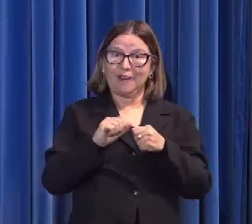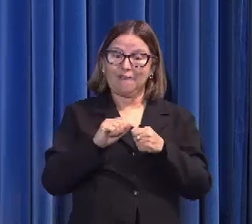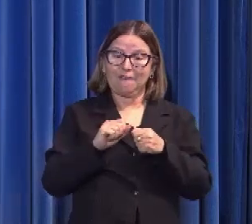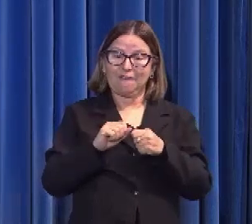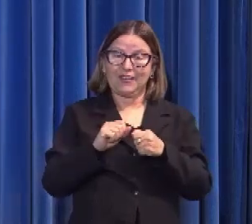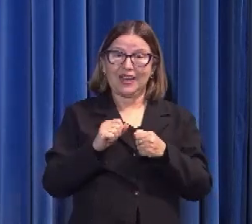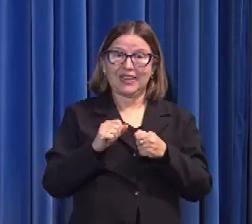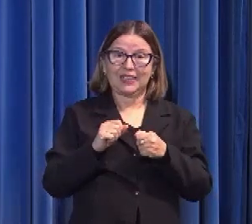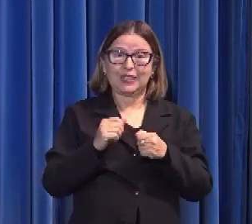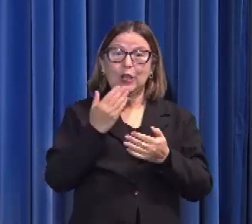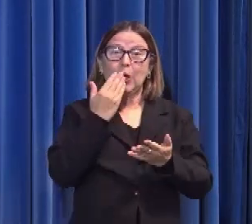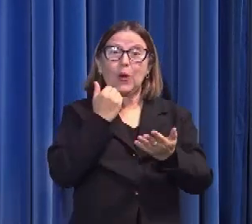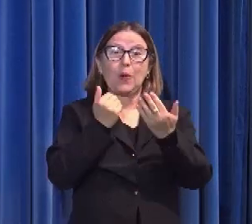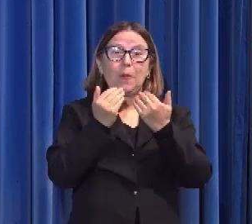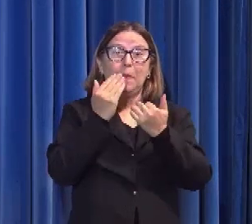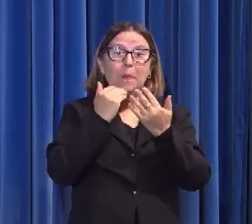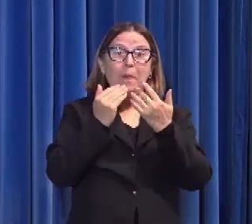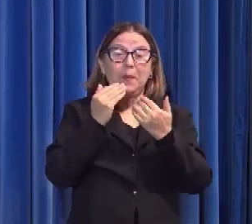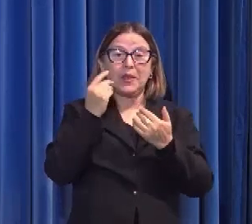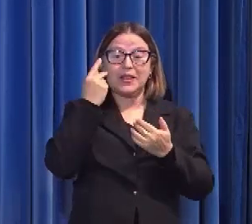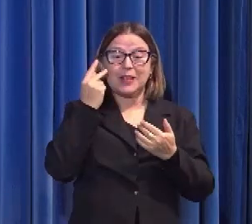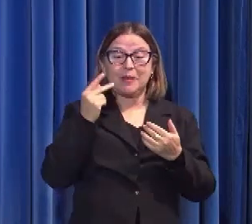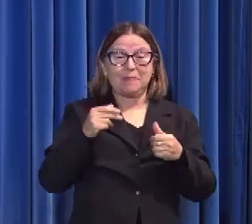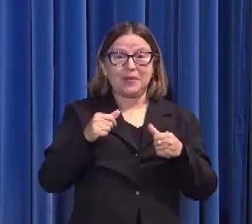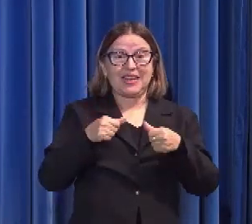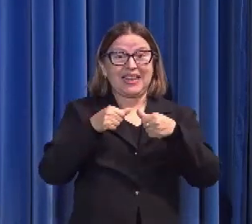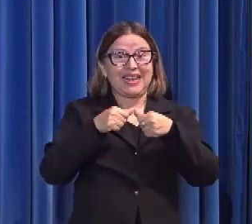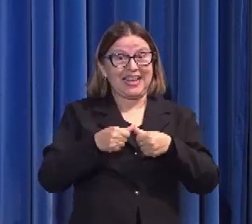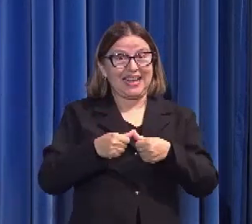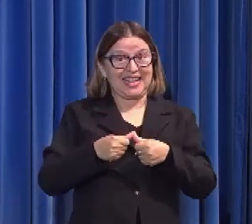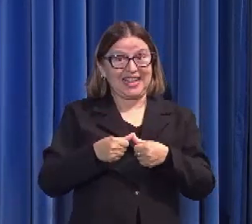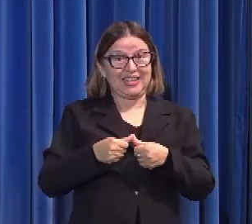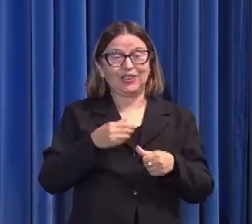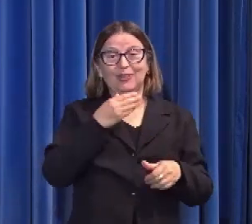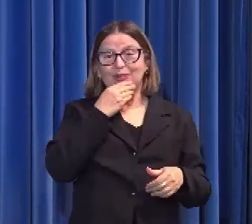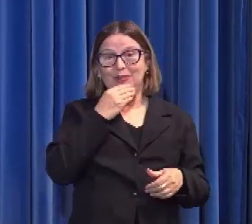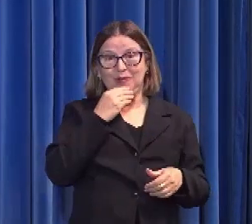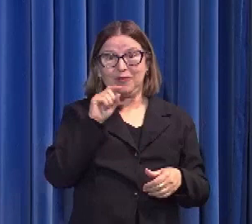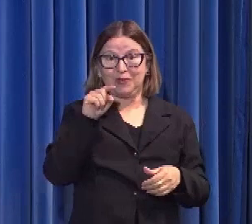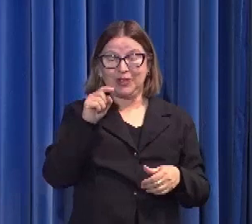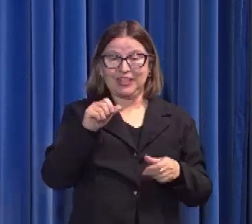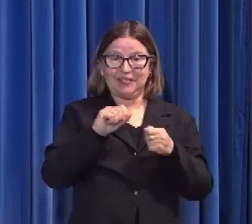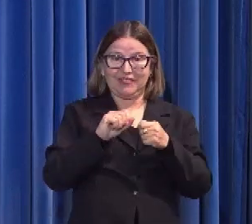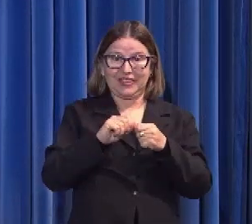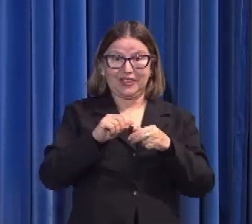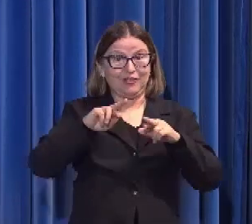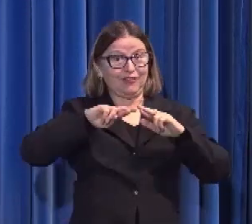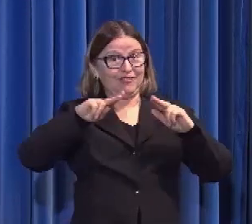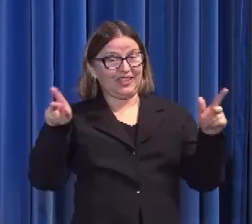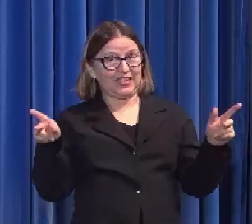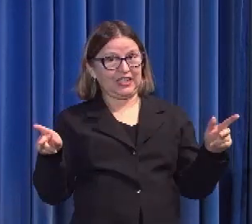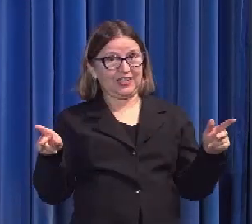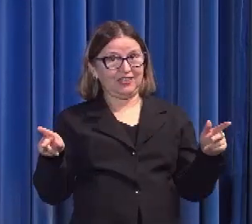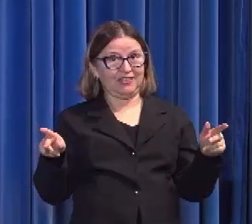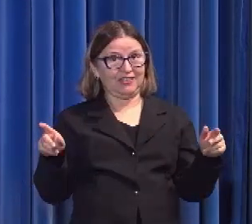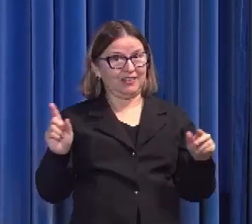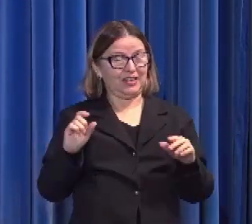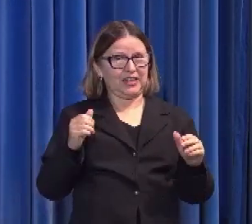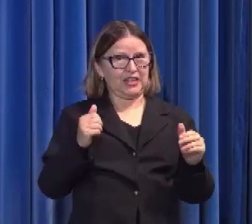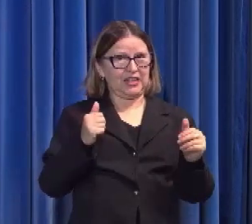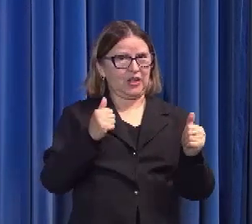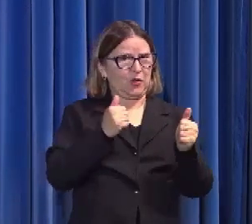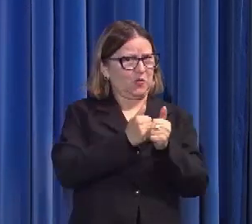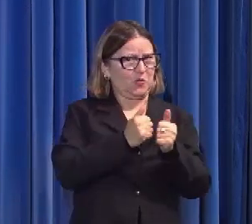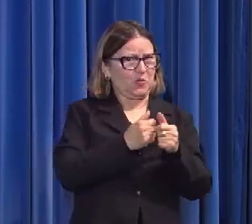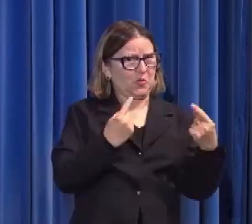conquistado pelo senhor você vai fazer agora uma coisa diferente não é uma perseguição você vai dar